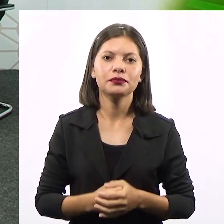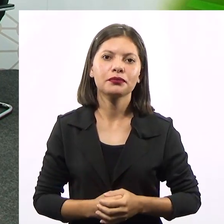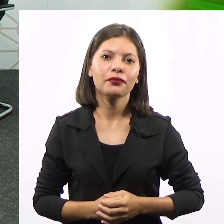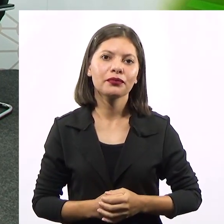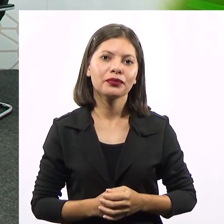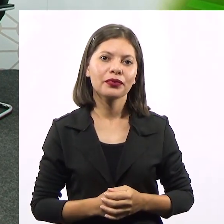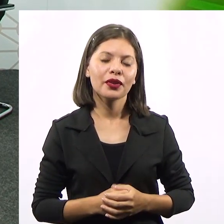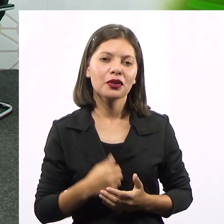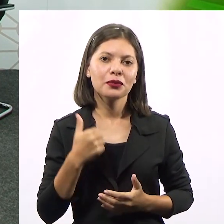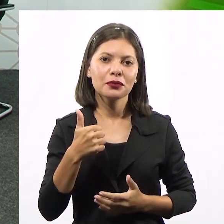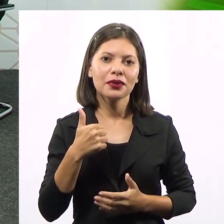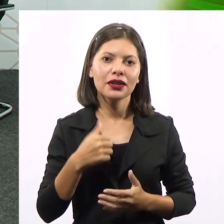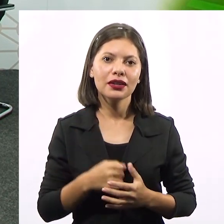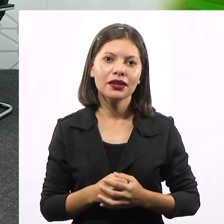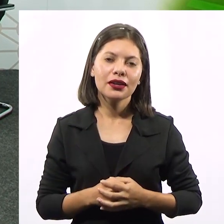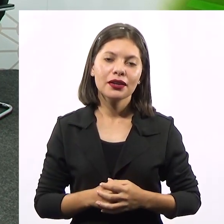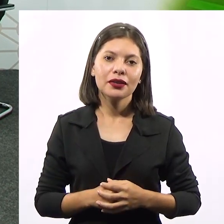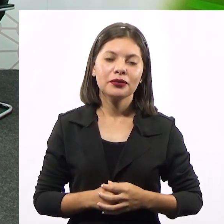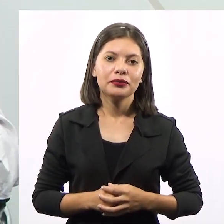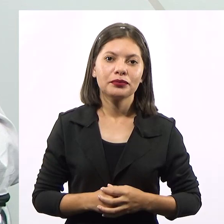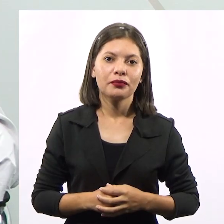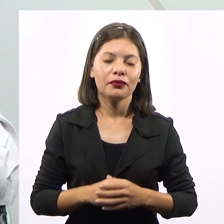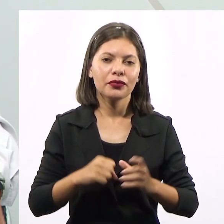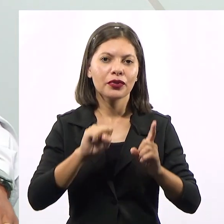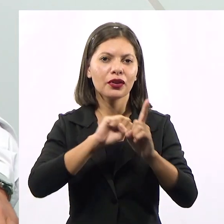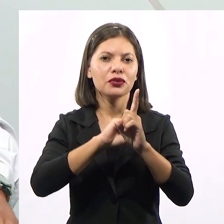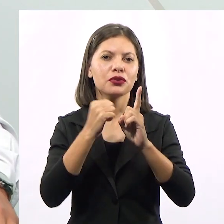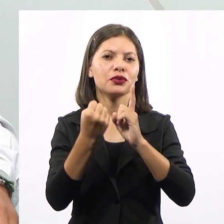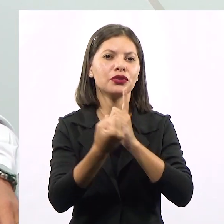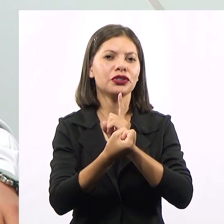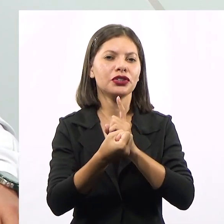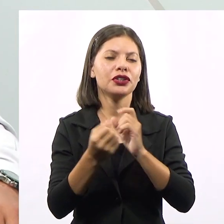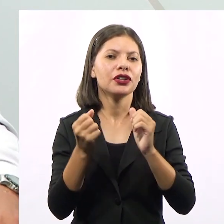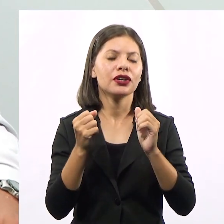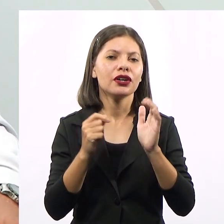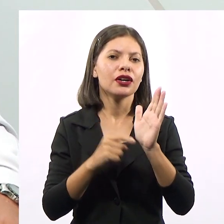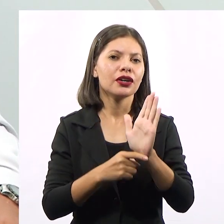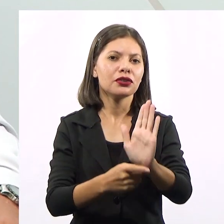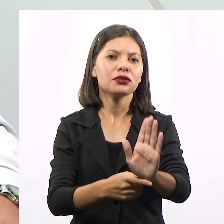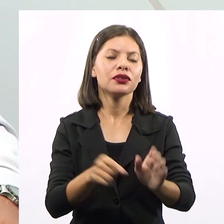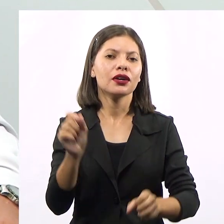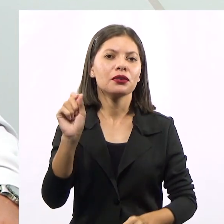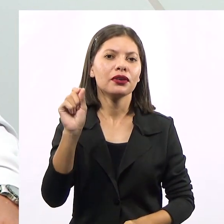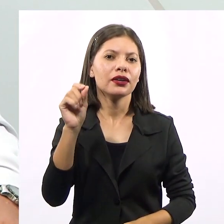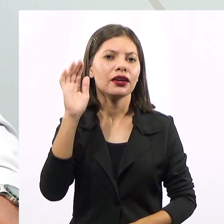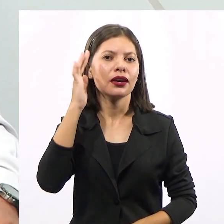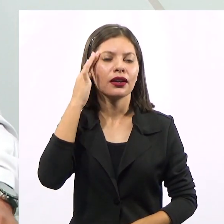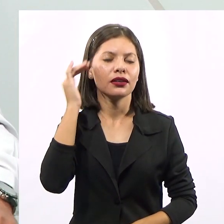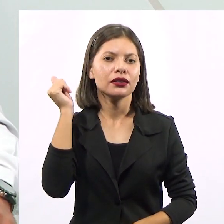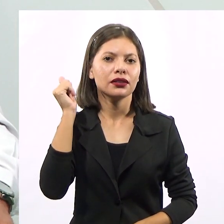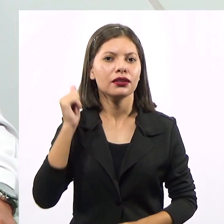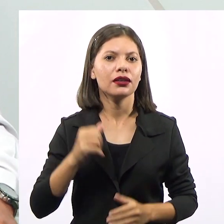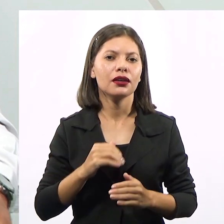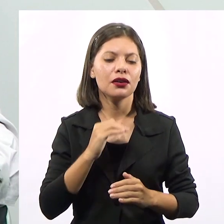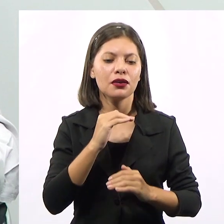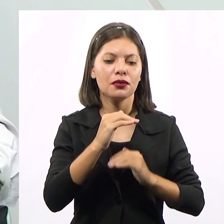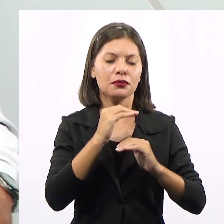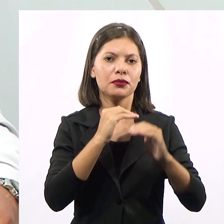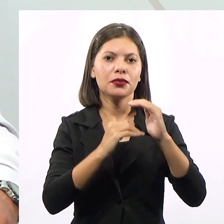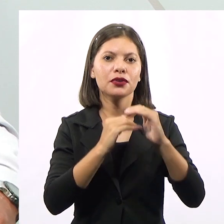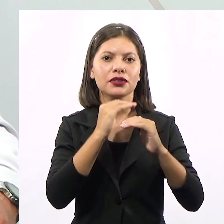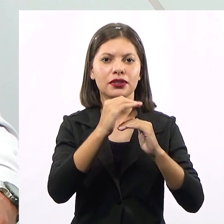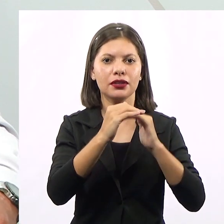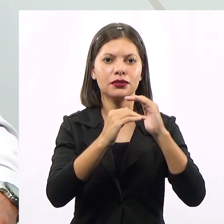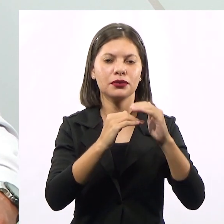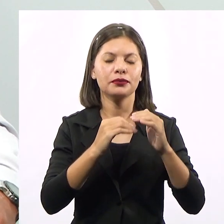70 anos. Bom, muito bem. O que a sociologia pode contribuir, né, com a compreensão de